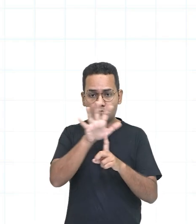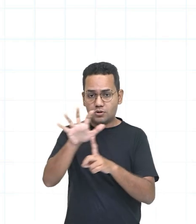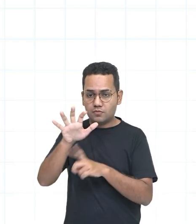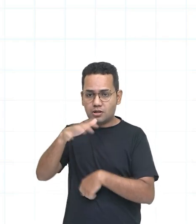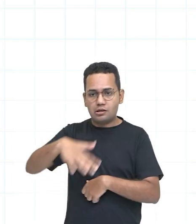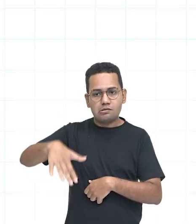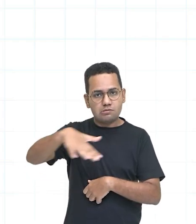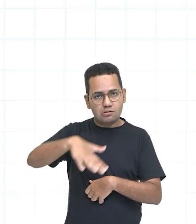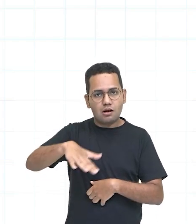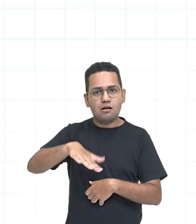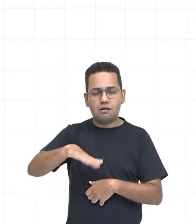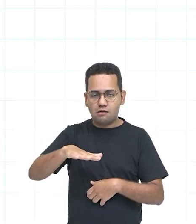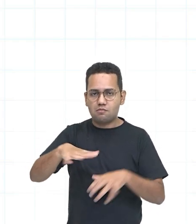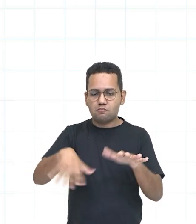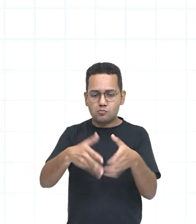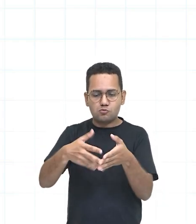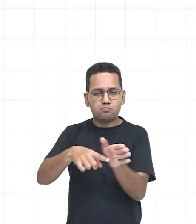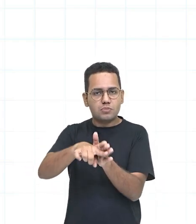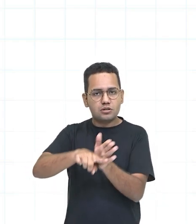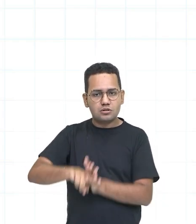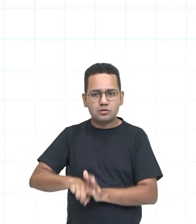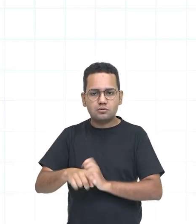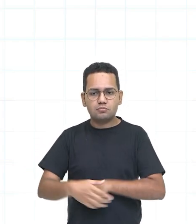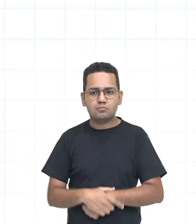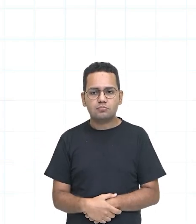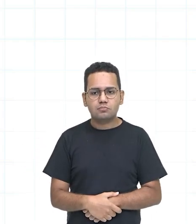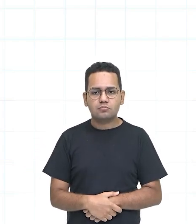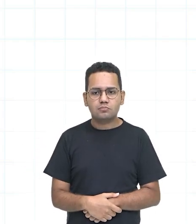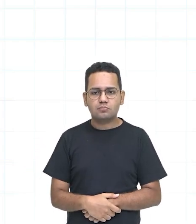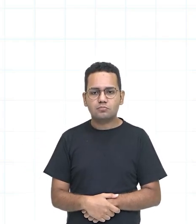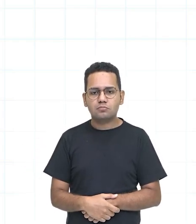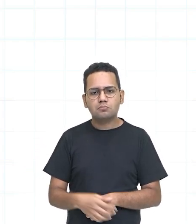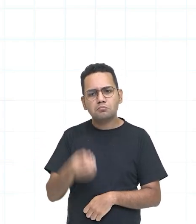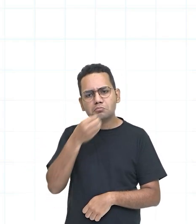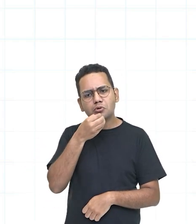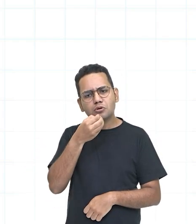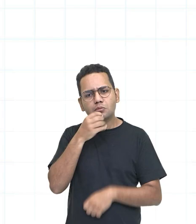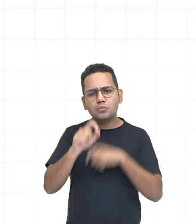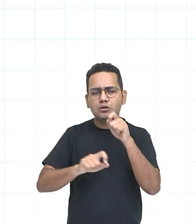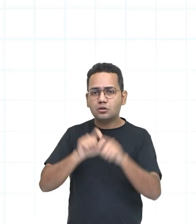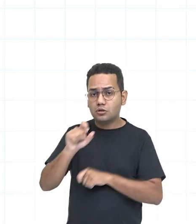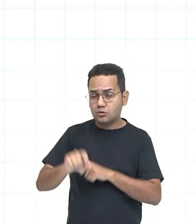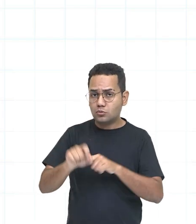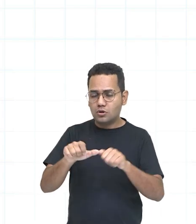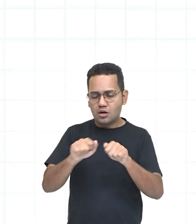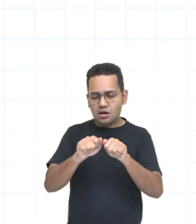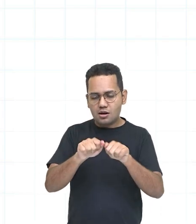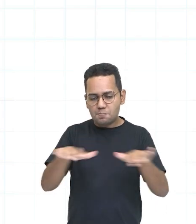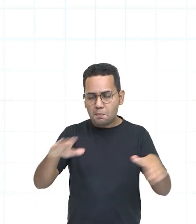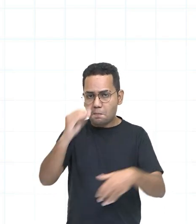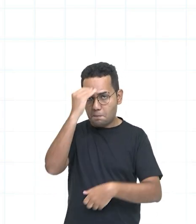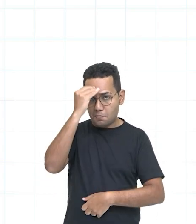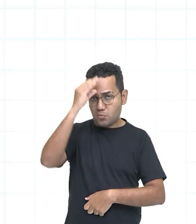fundamental, né, na ciência e permite, então, a colaboração e a disseminação de conhecimento